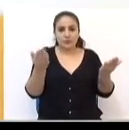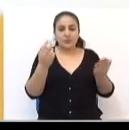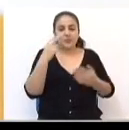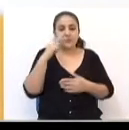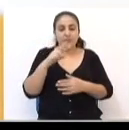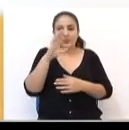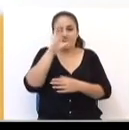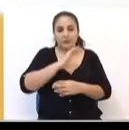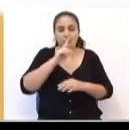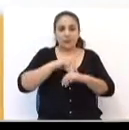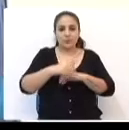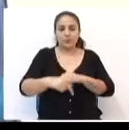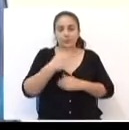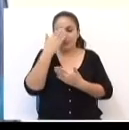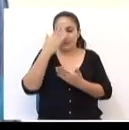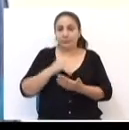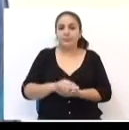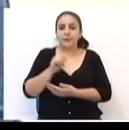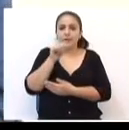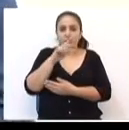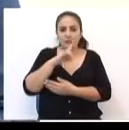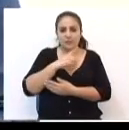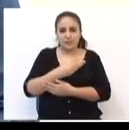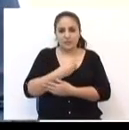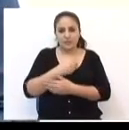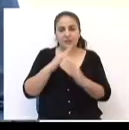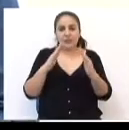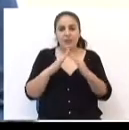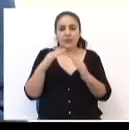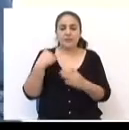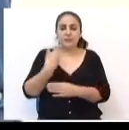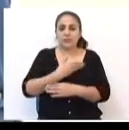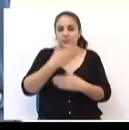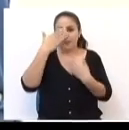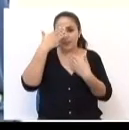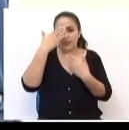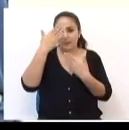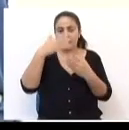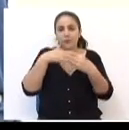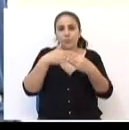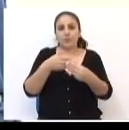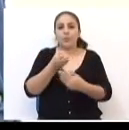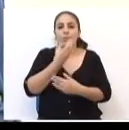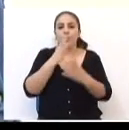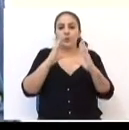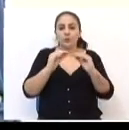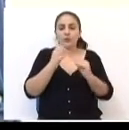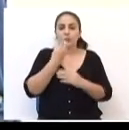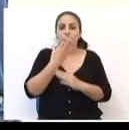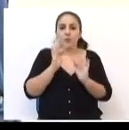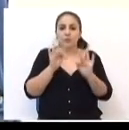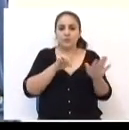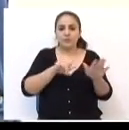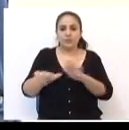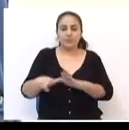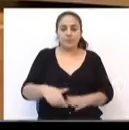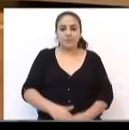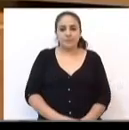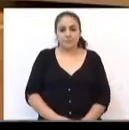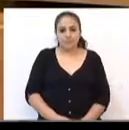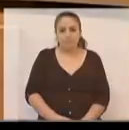Passo Fundo. Muito obrigado. E você que está em casa, a gente também agradece a companhia. Uma boa noite e um ótimo fim de semana.